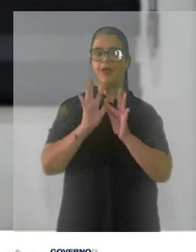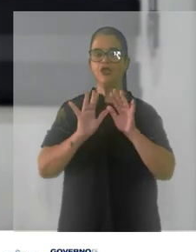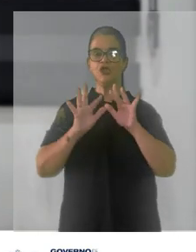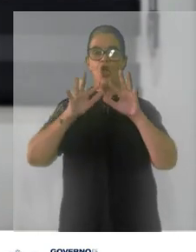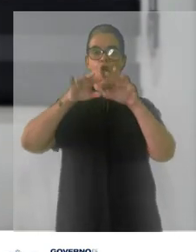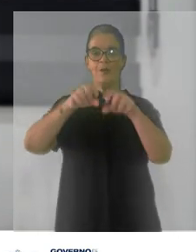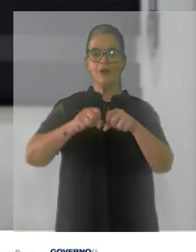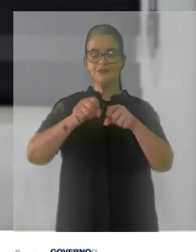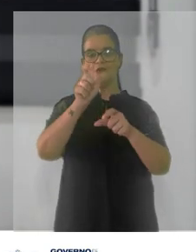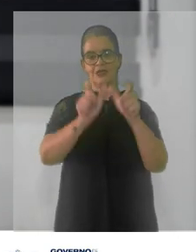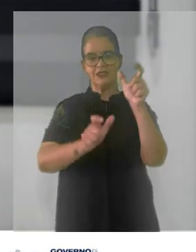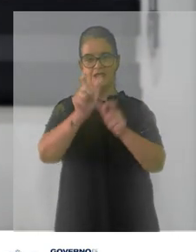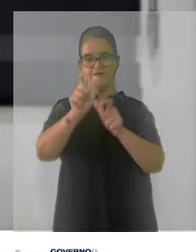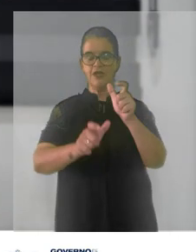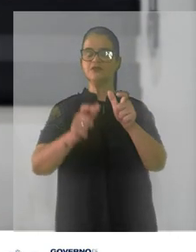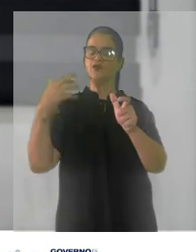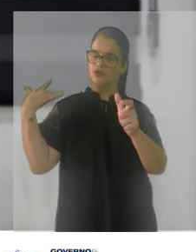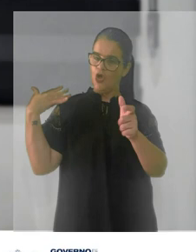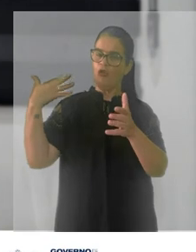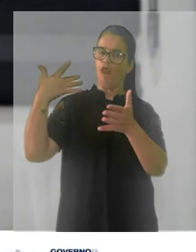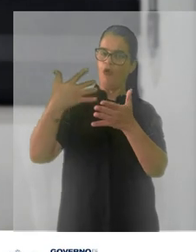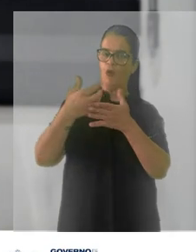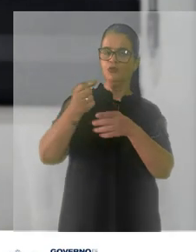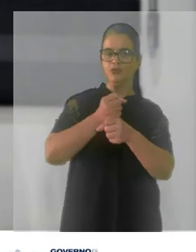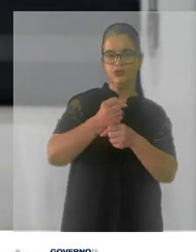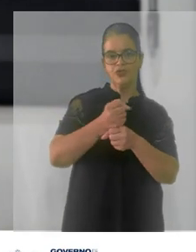das civilizações ao longo dos tempos e